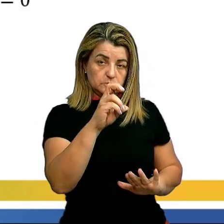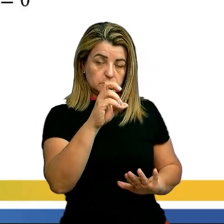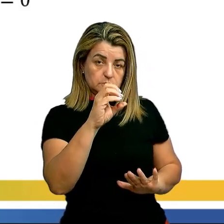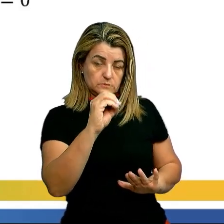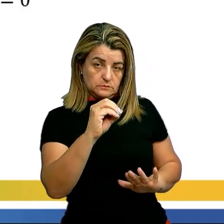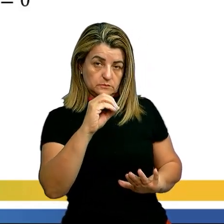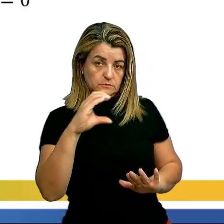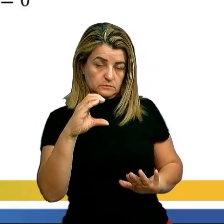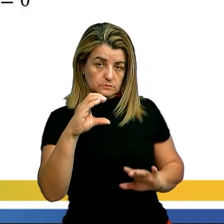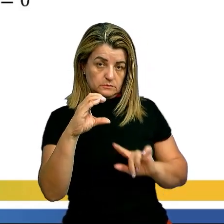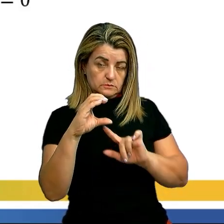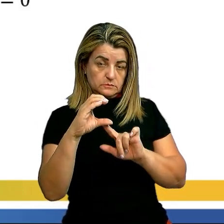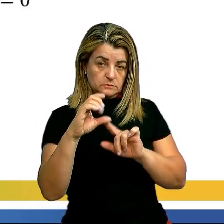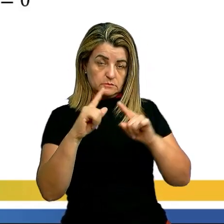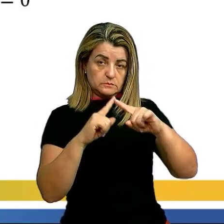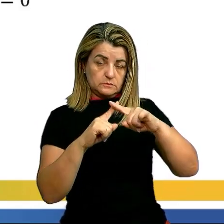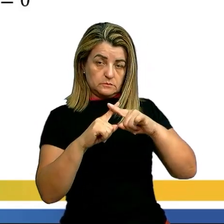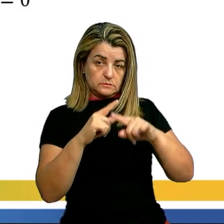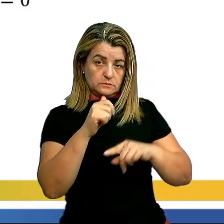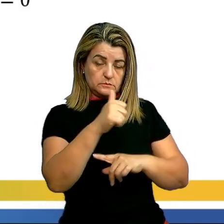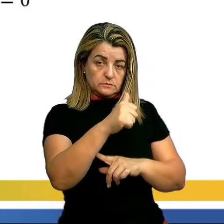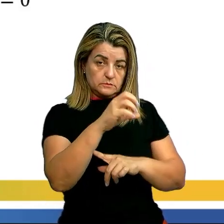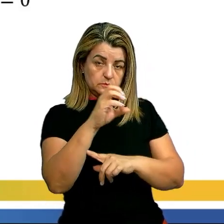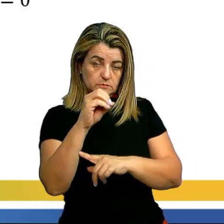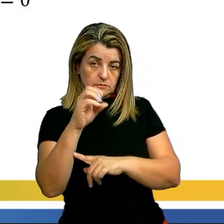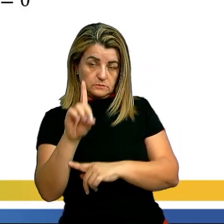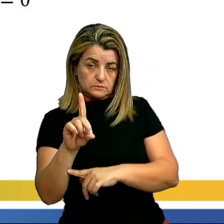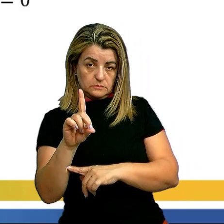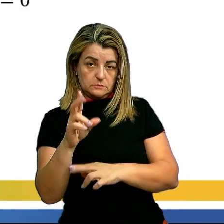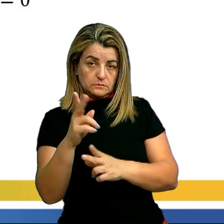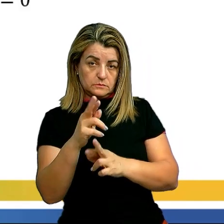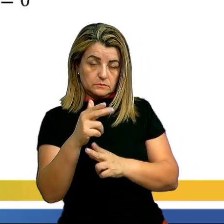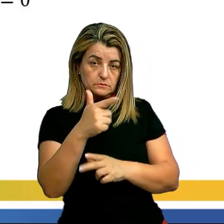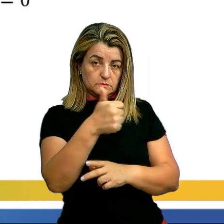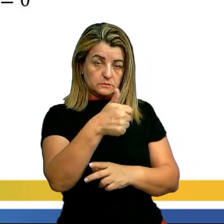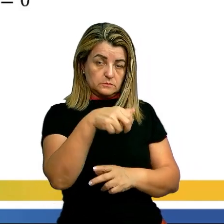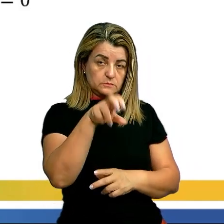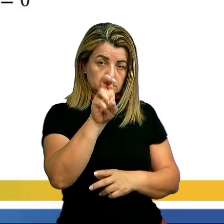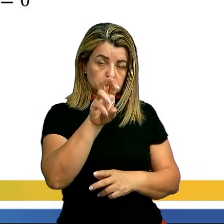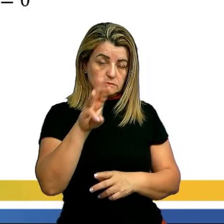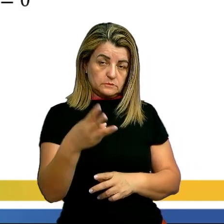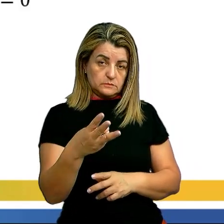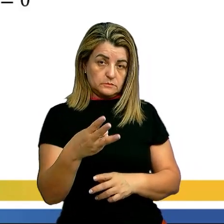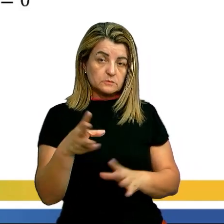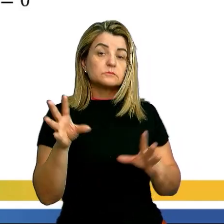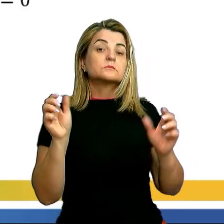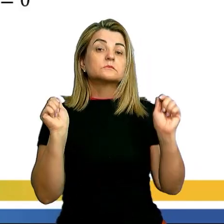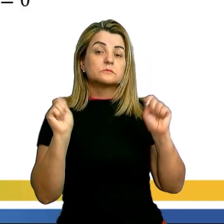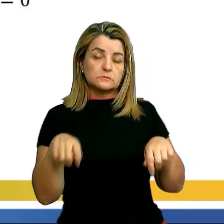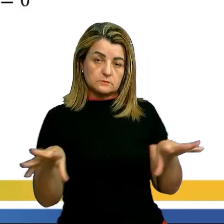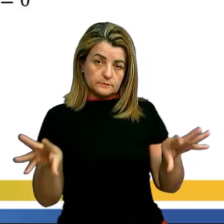150C mais 100D igual a 15.000. Eu posso simplificar isso aí.